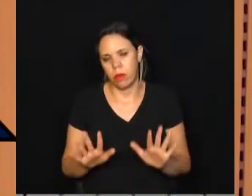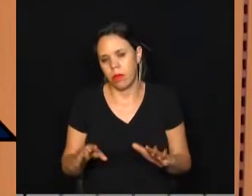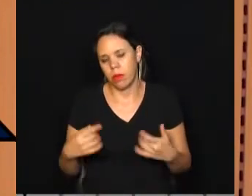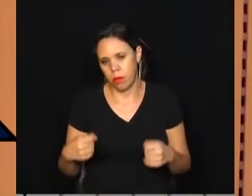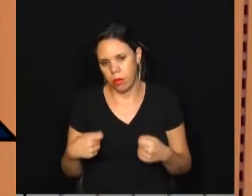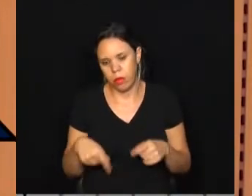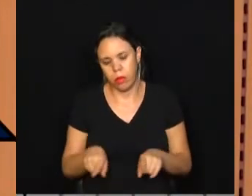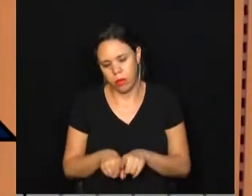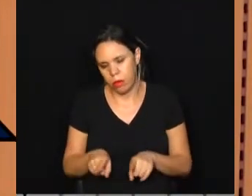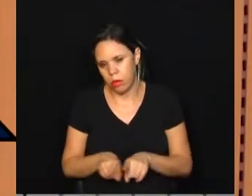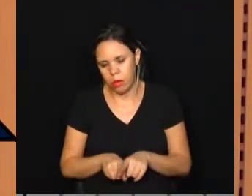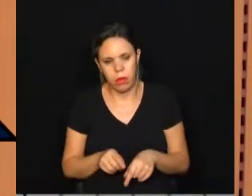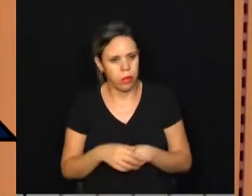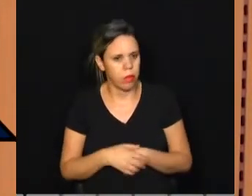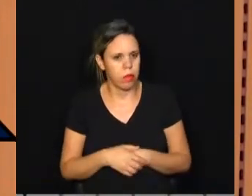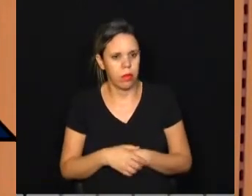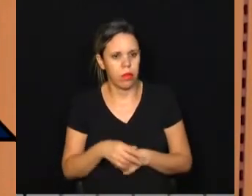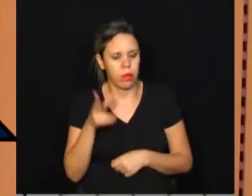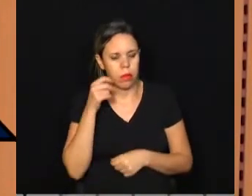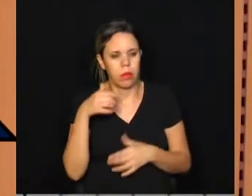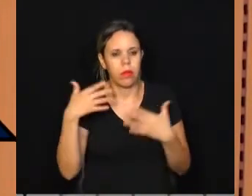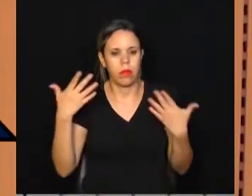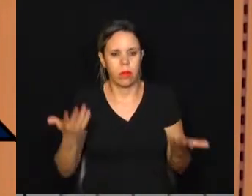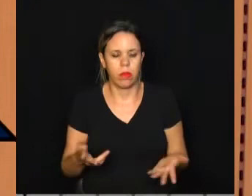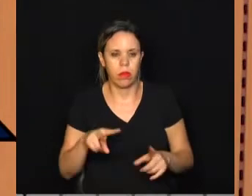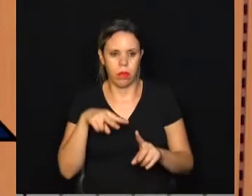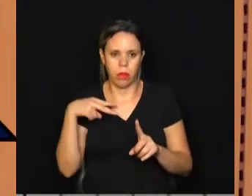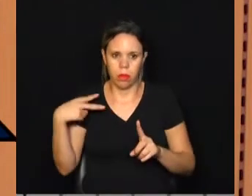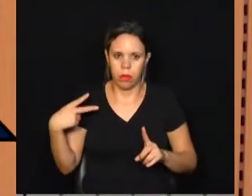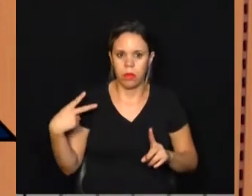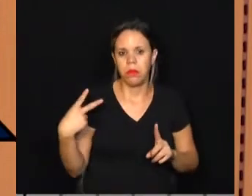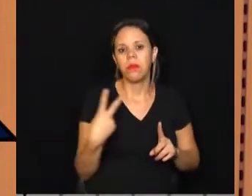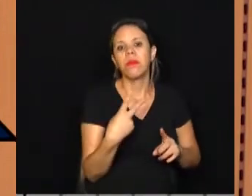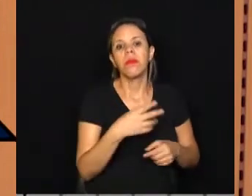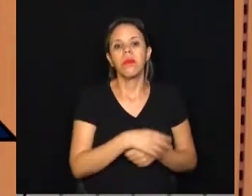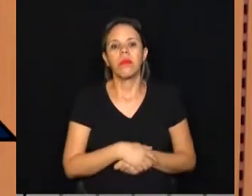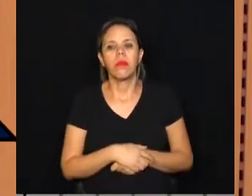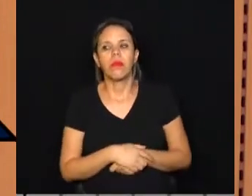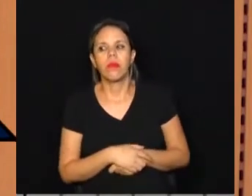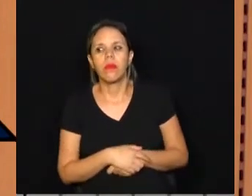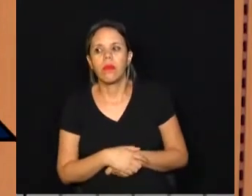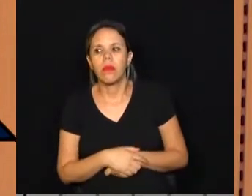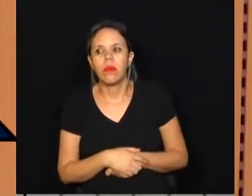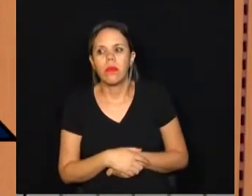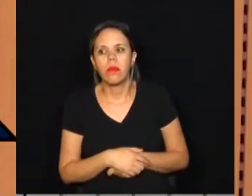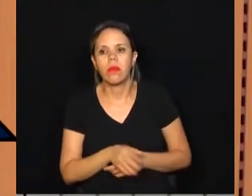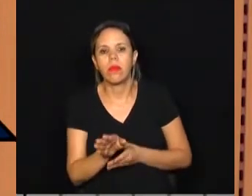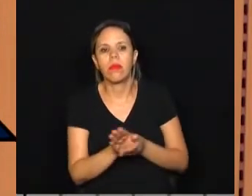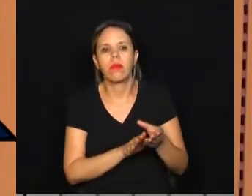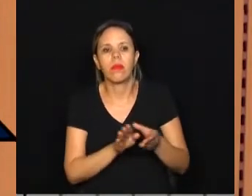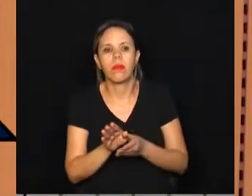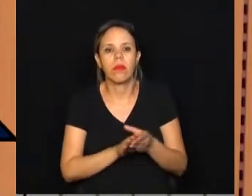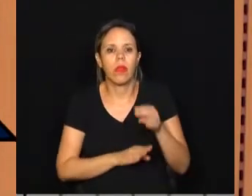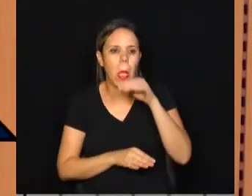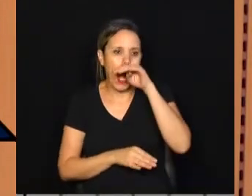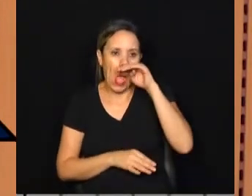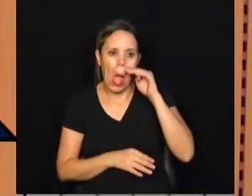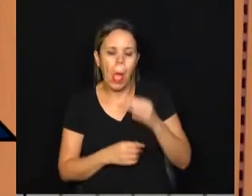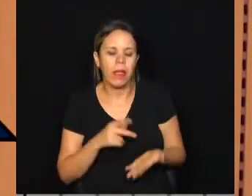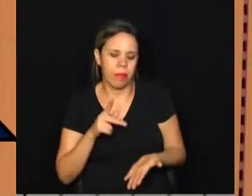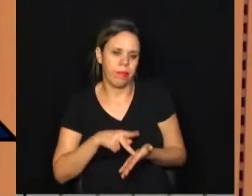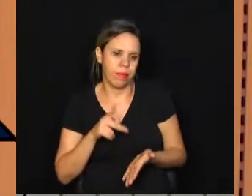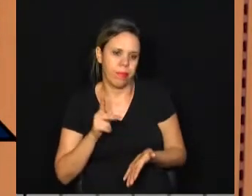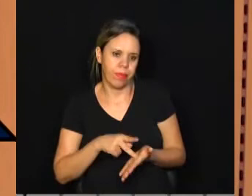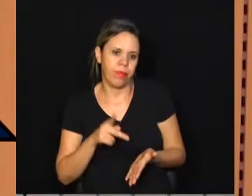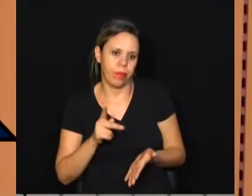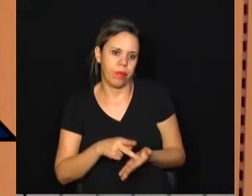necessário também ouvir qual a expectativa de uma conselheira, né? É verdade que